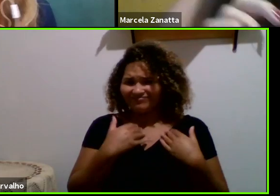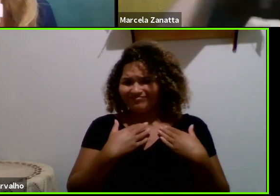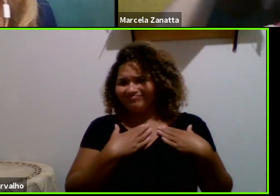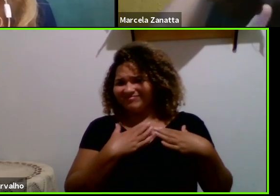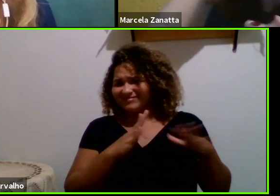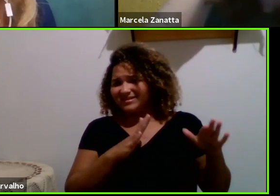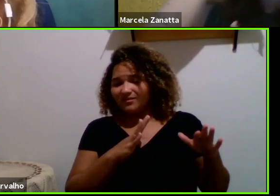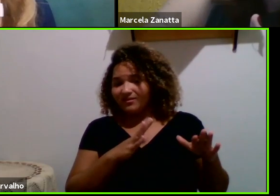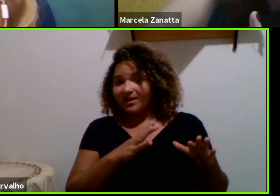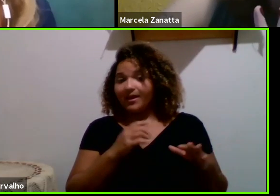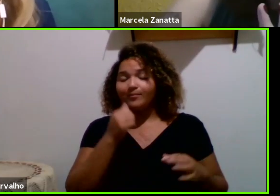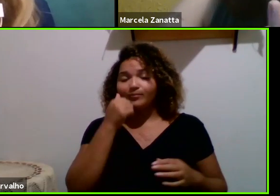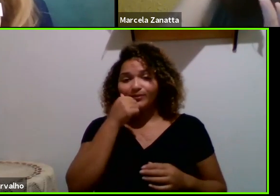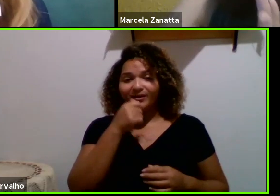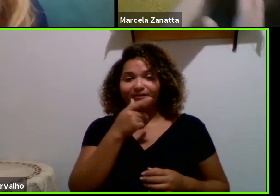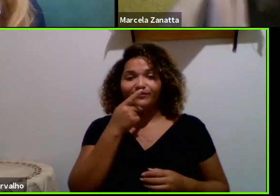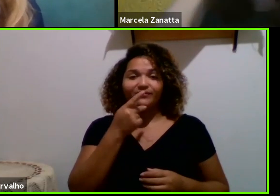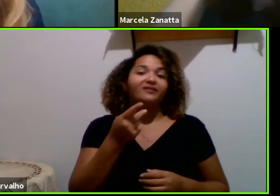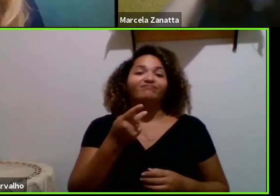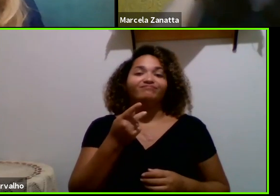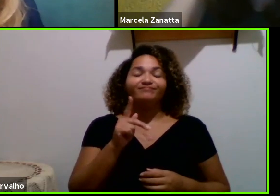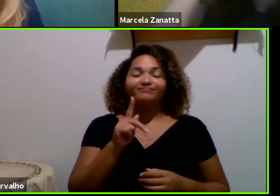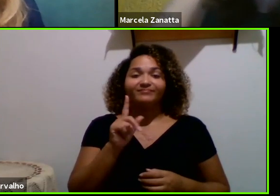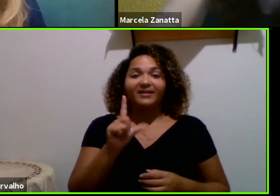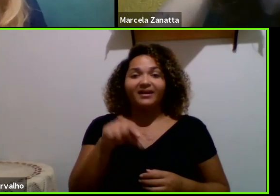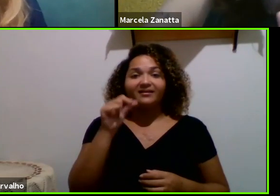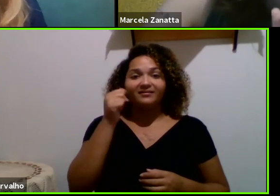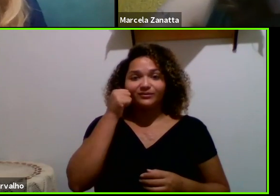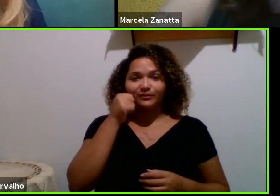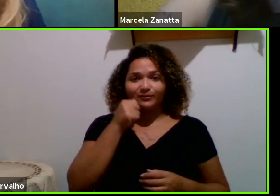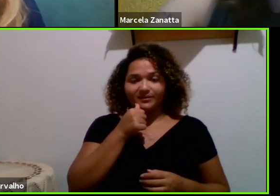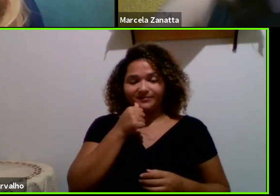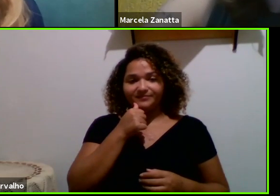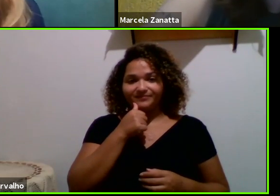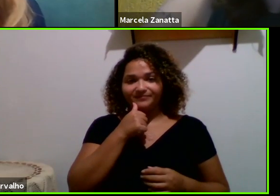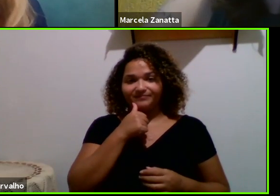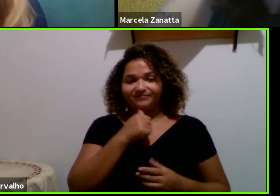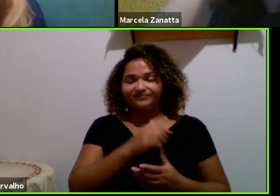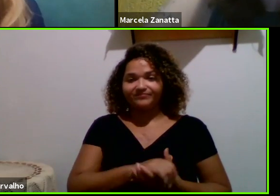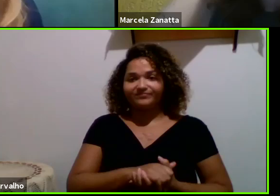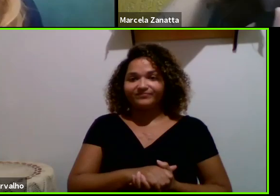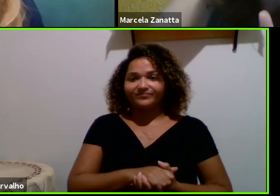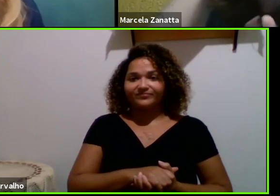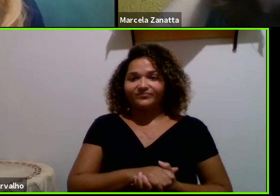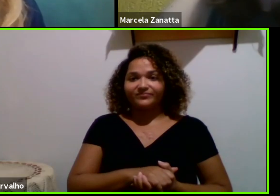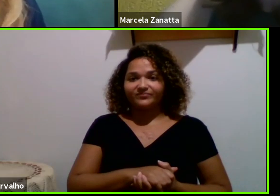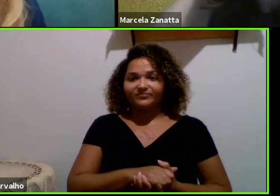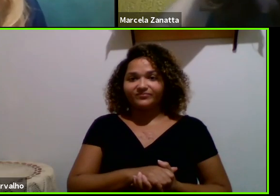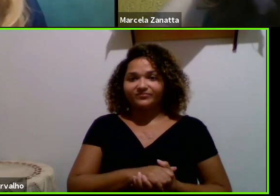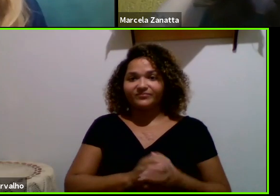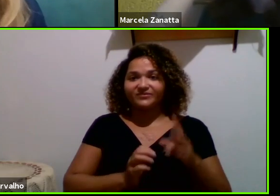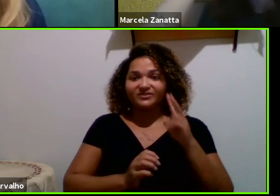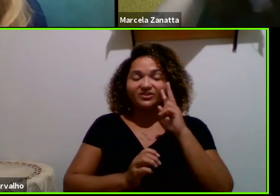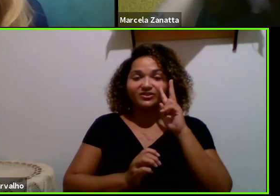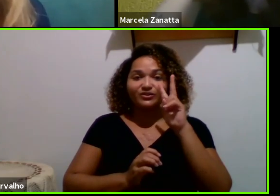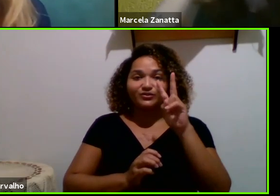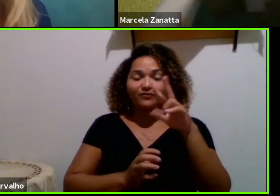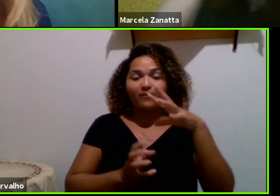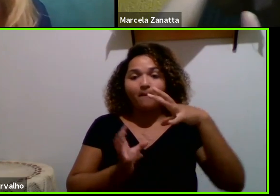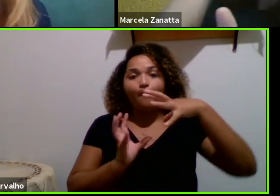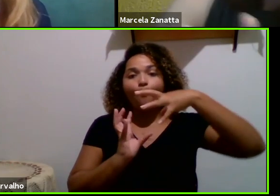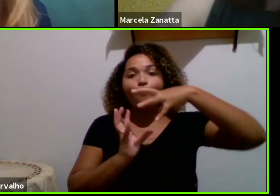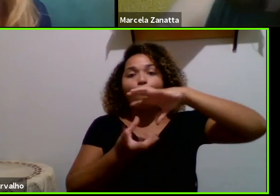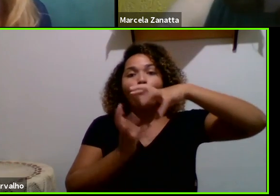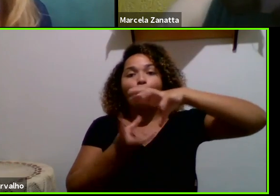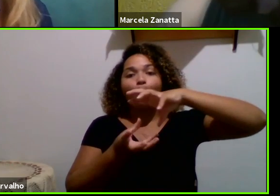porque ela que deve escolher. Então, gente, foi tão legal esse take. A gente pode ver, por exemplo, o uso ali da bola suíça, que